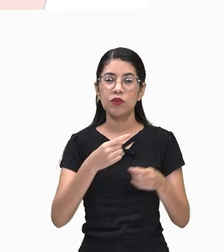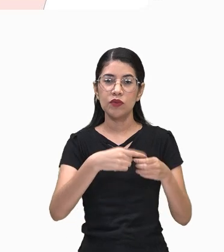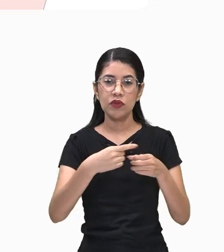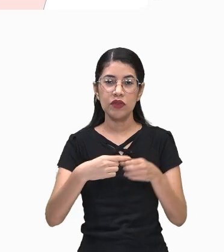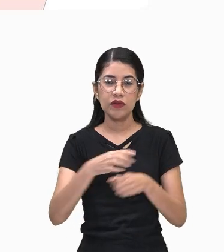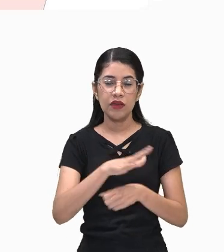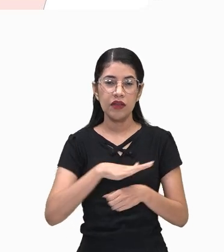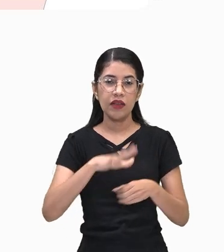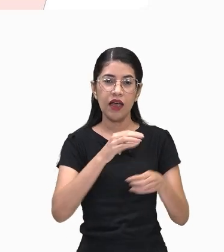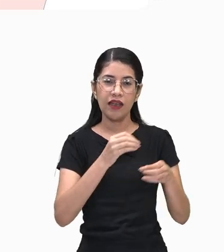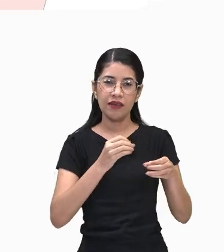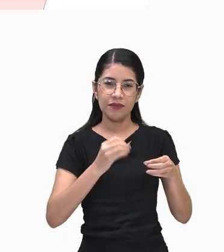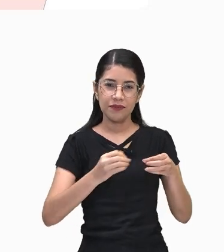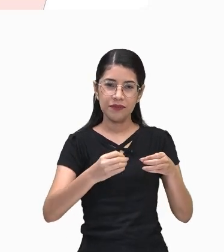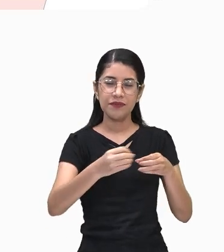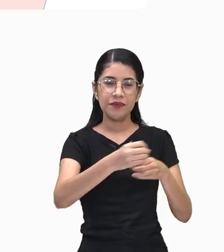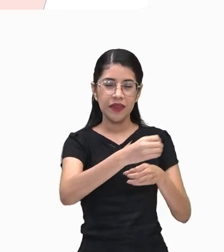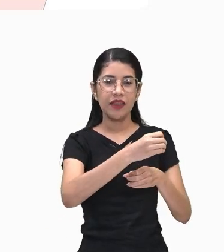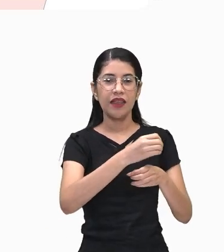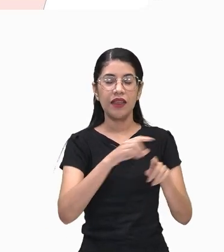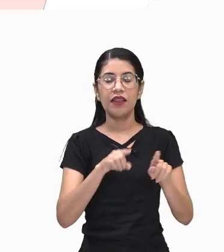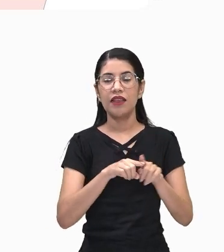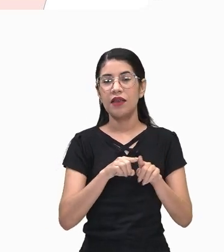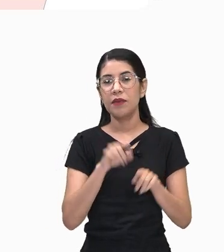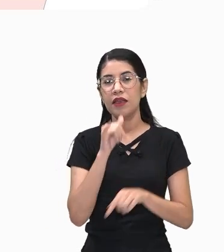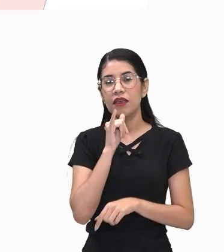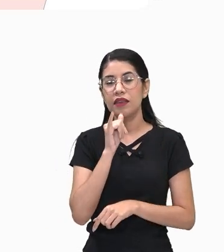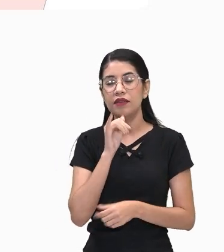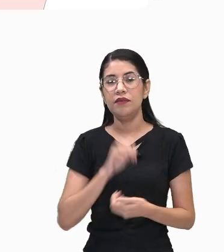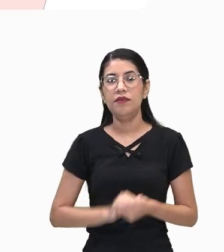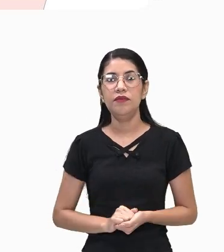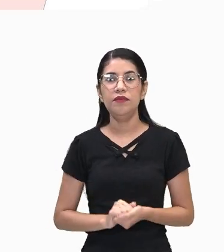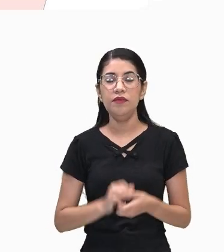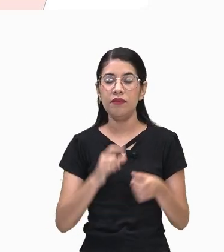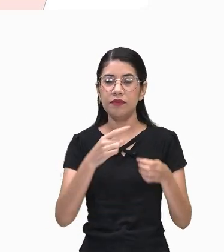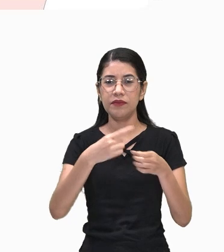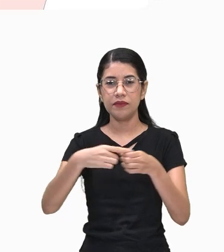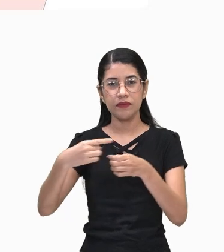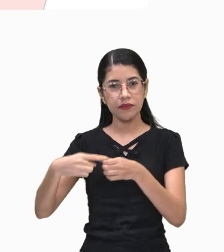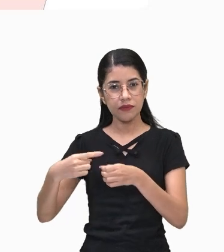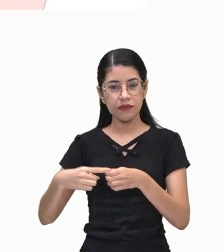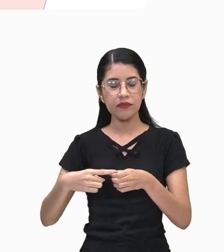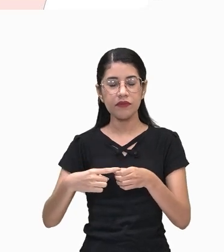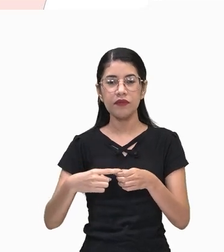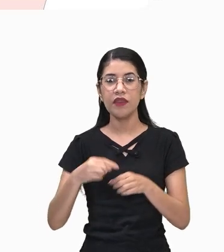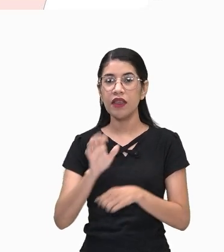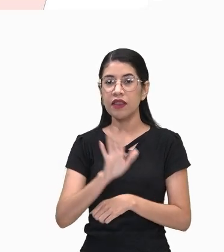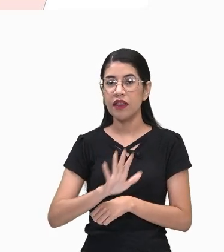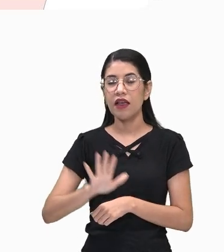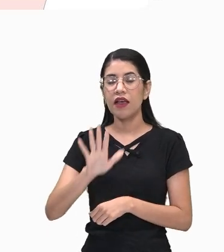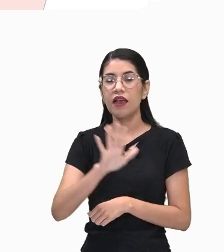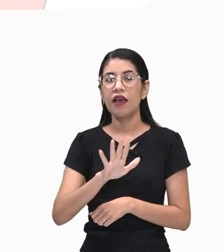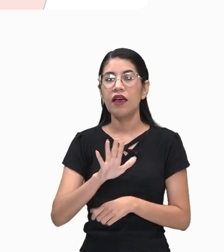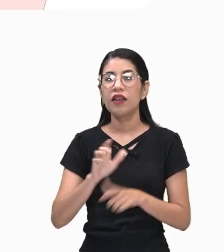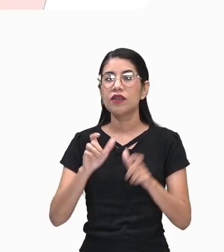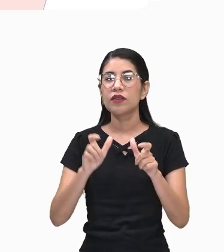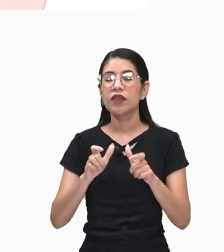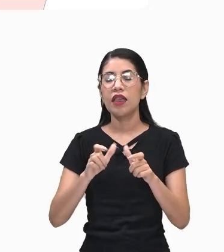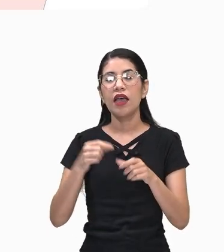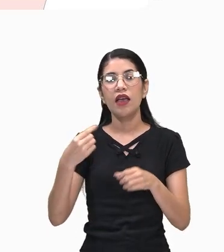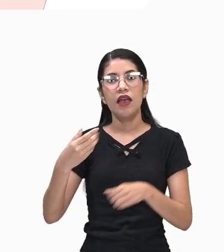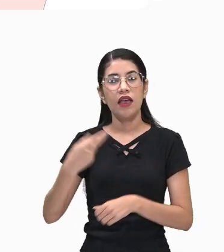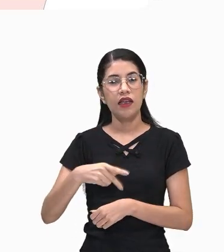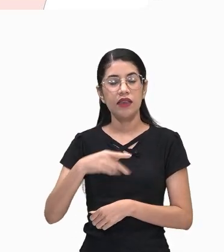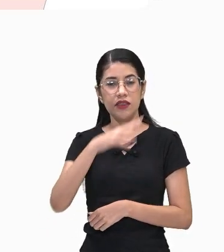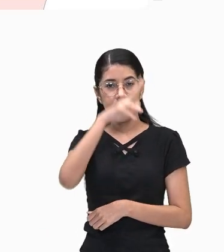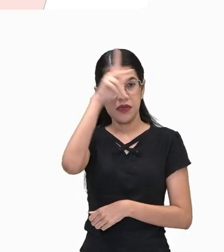metropolitanas, certo? Como, por exemplo, os municípios que fazem parte da região metropolitana de